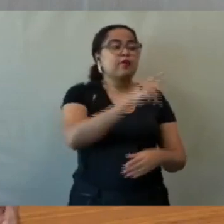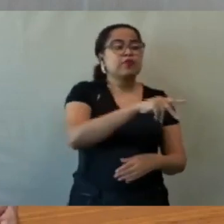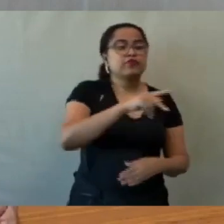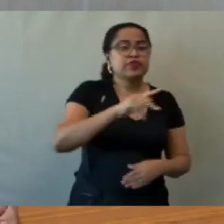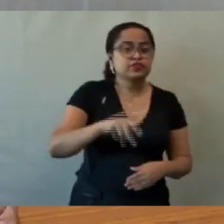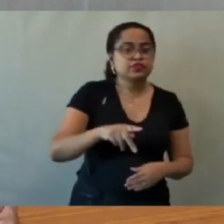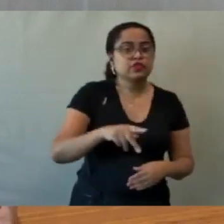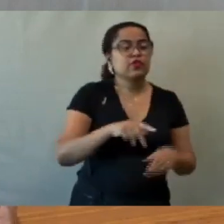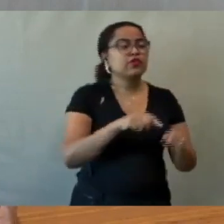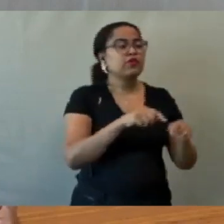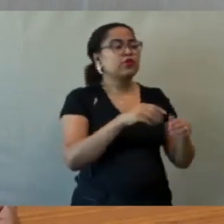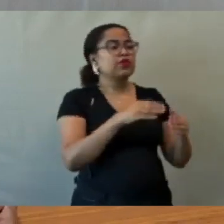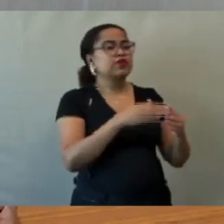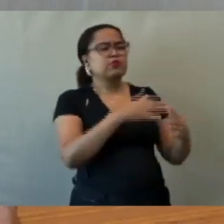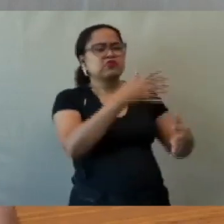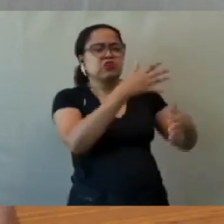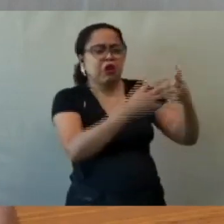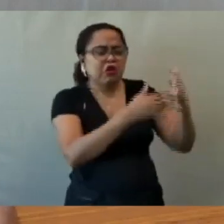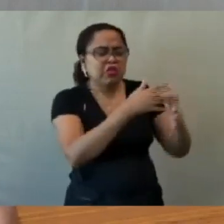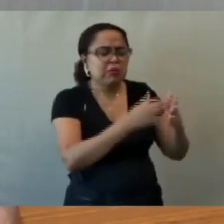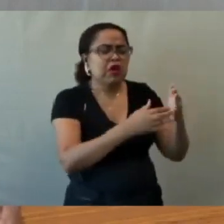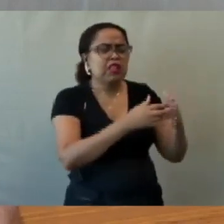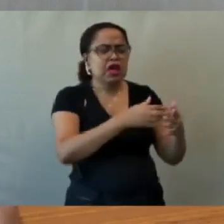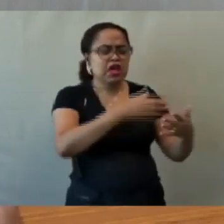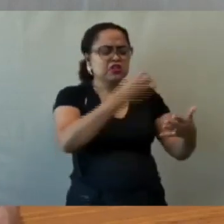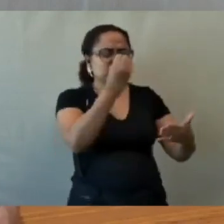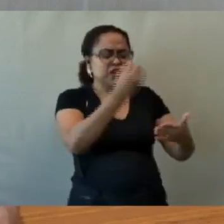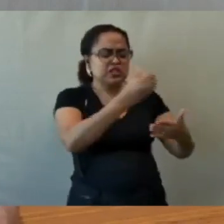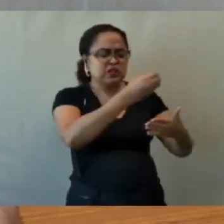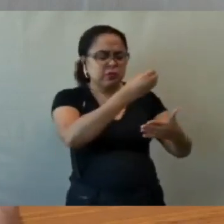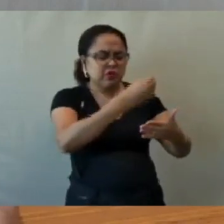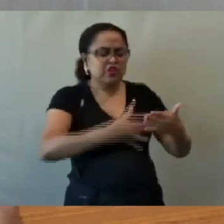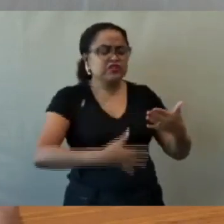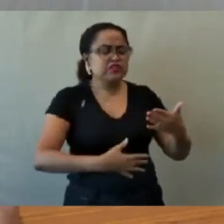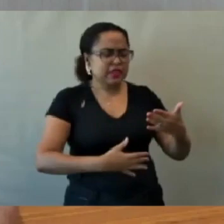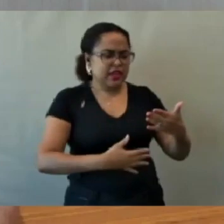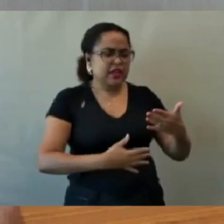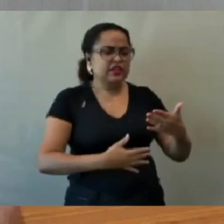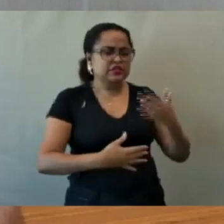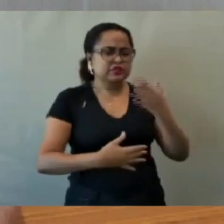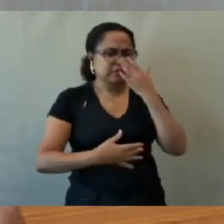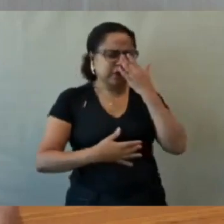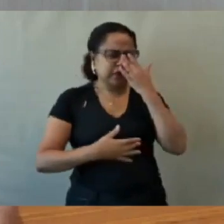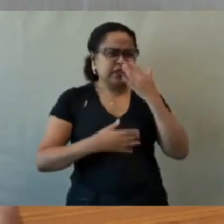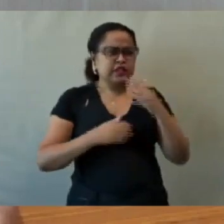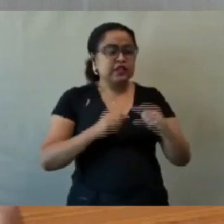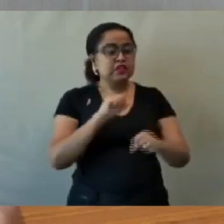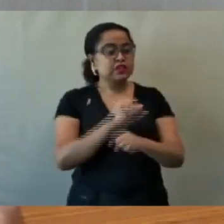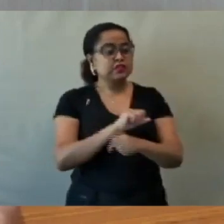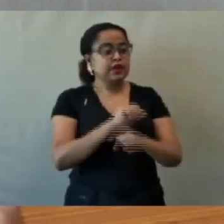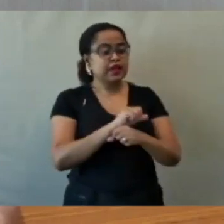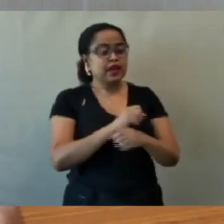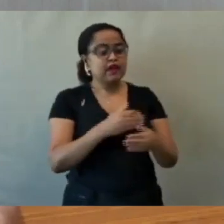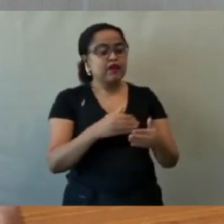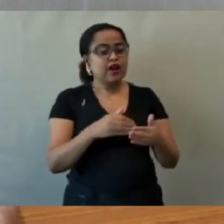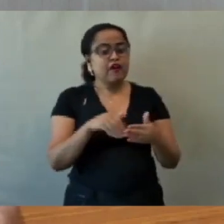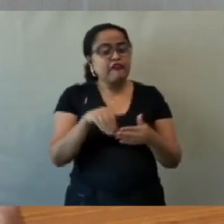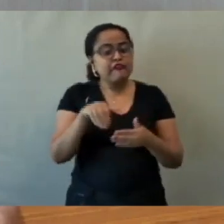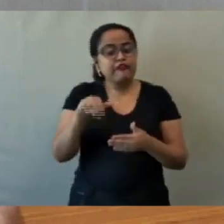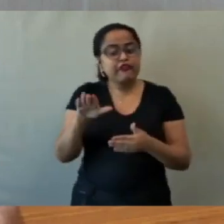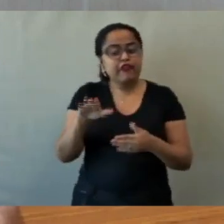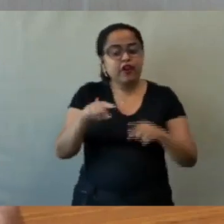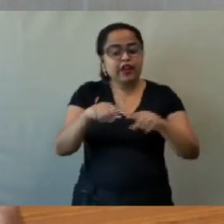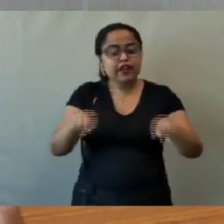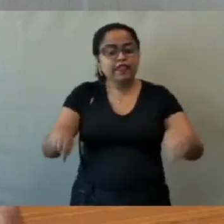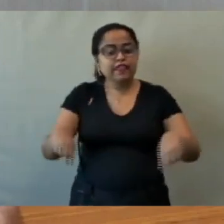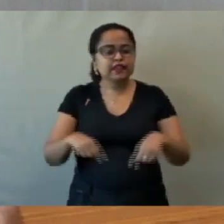né, não atrapalhasse, né, ficasse do lado de fora até terminar e tal.